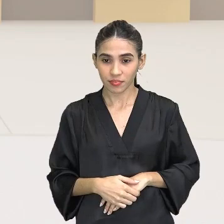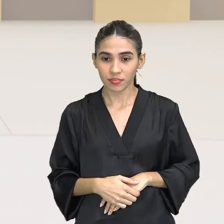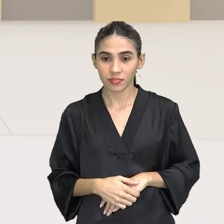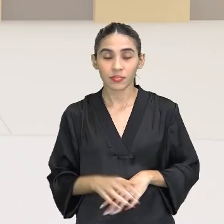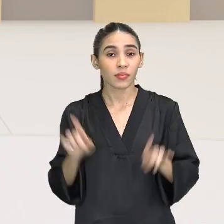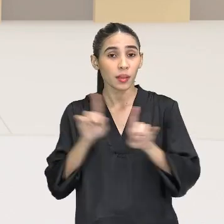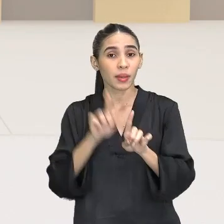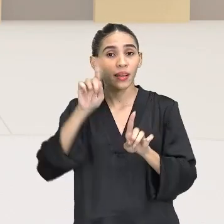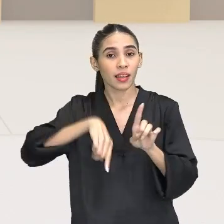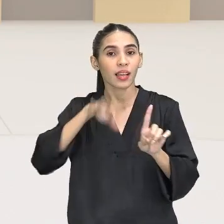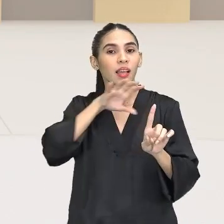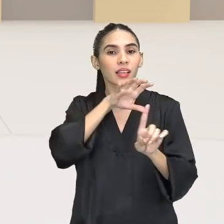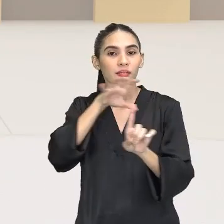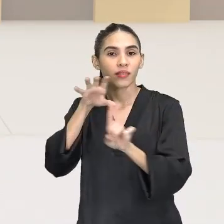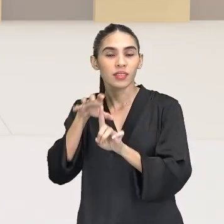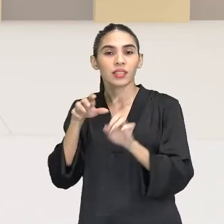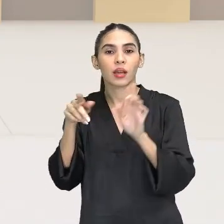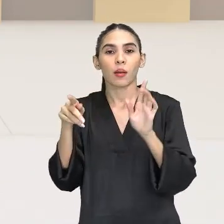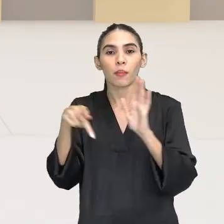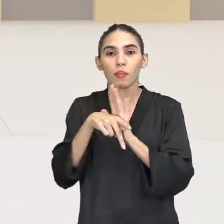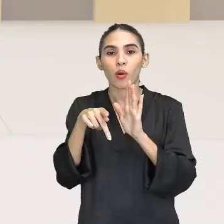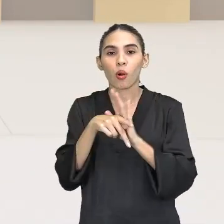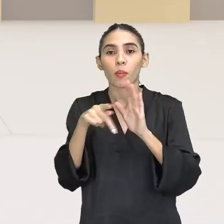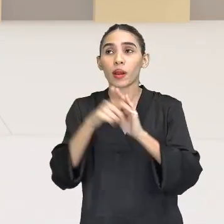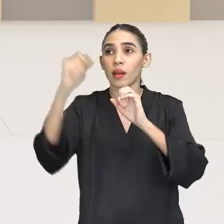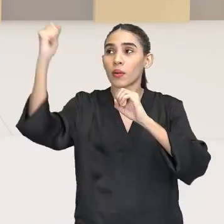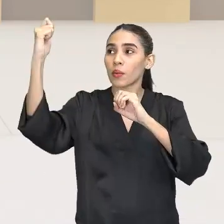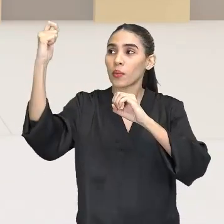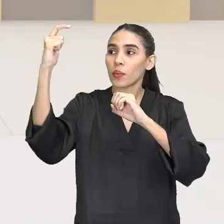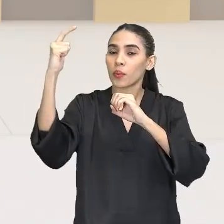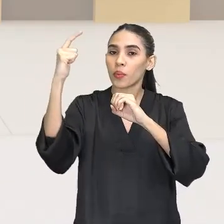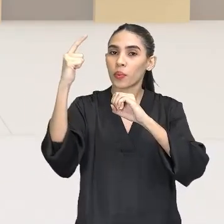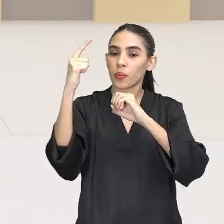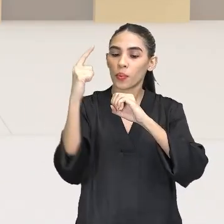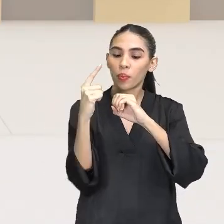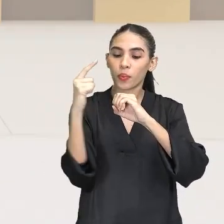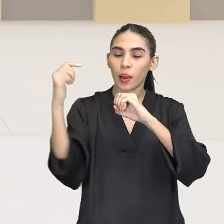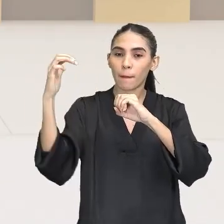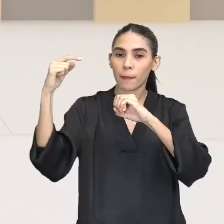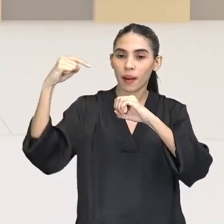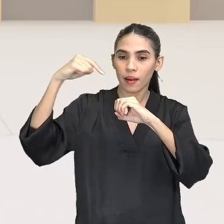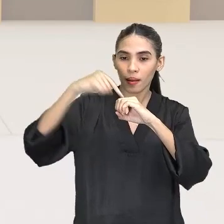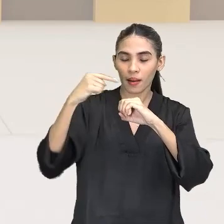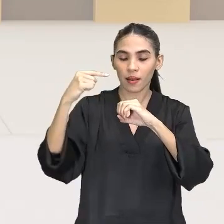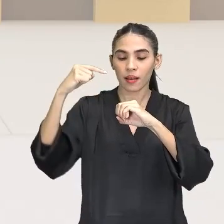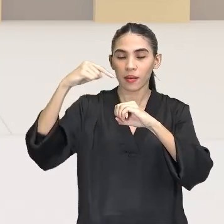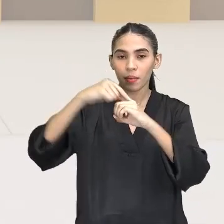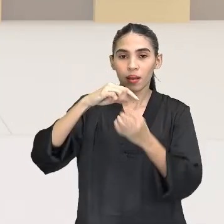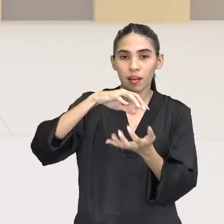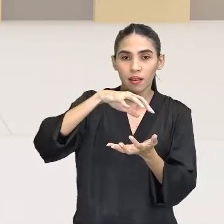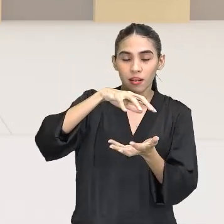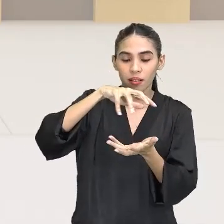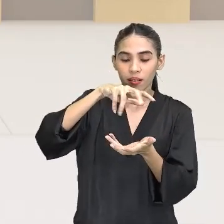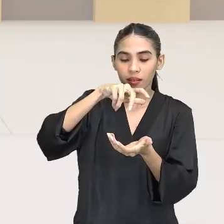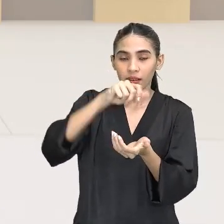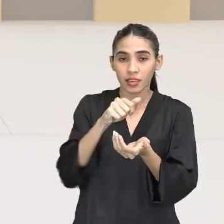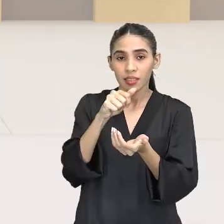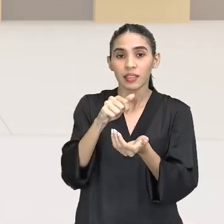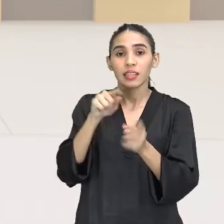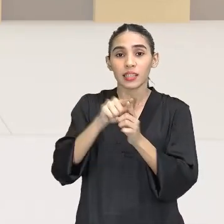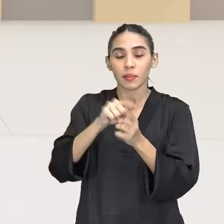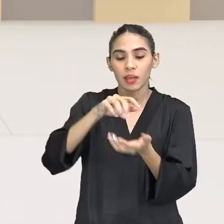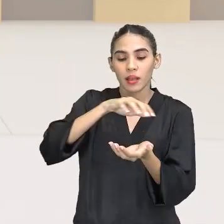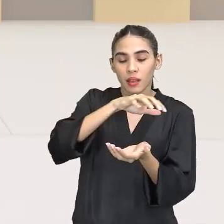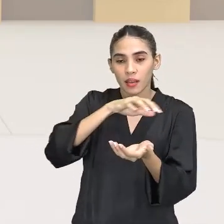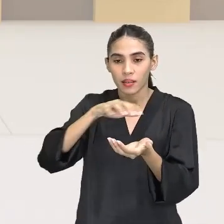é consequência ali das radiações solares que são emitidas lá do Sol, chegam até o nosso planeta e esse cobertor aí,